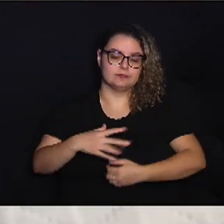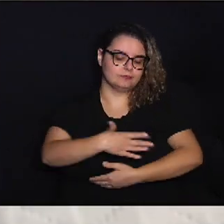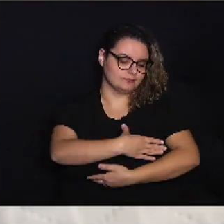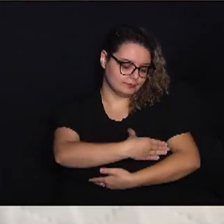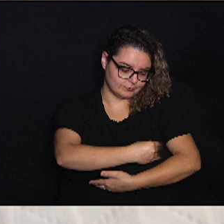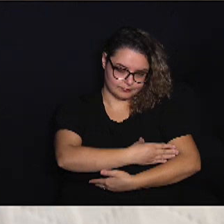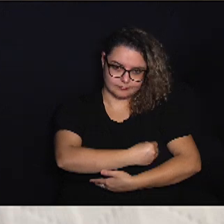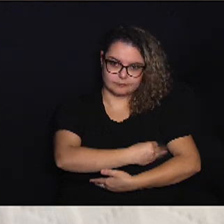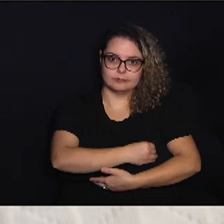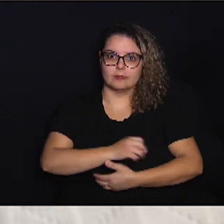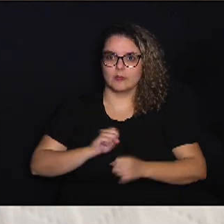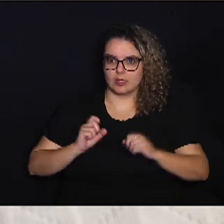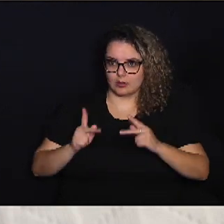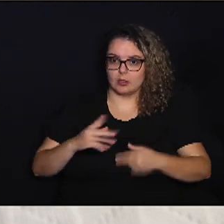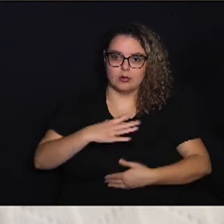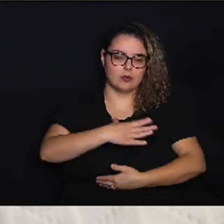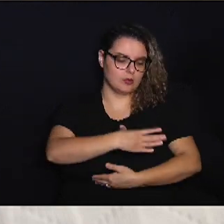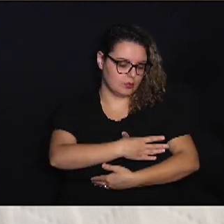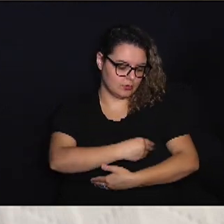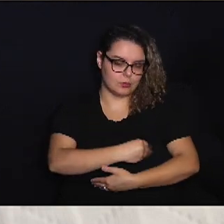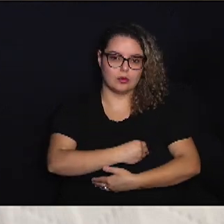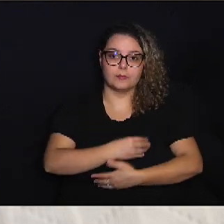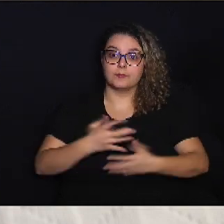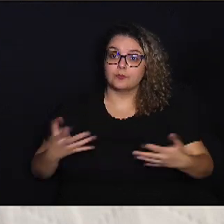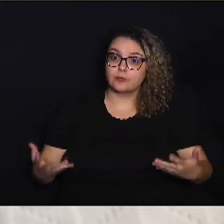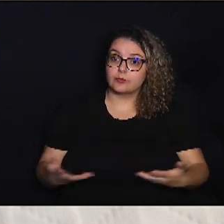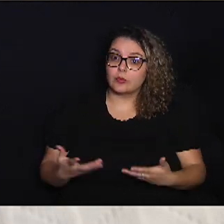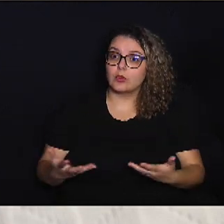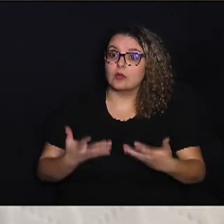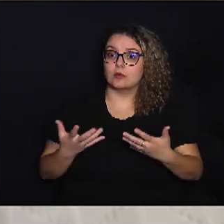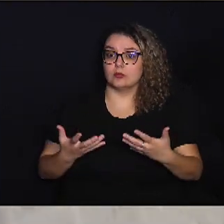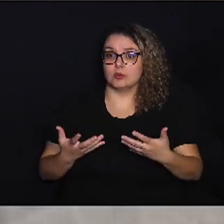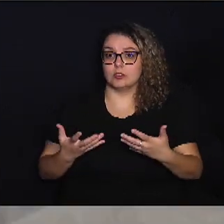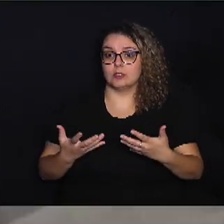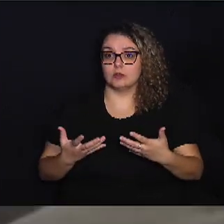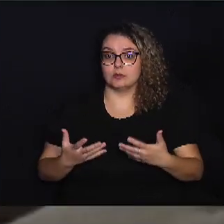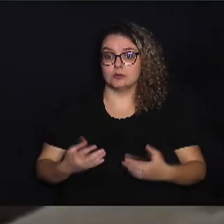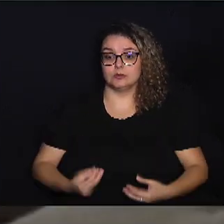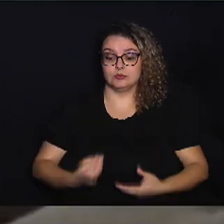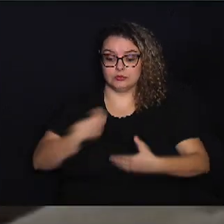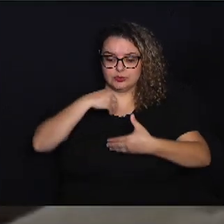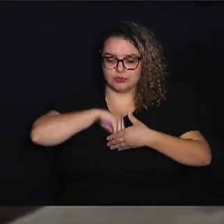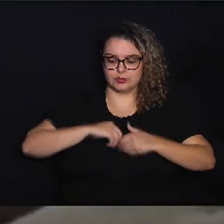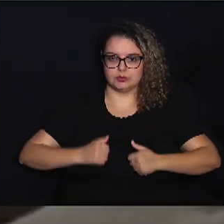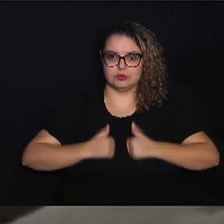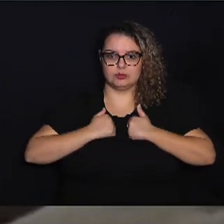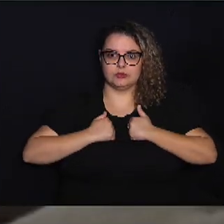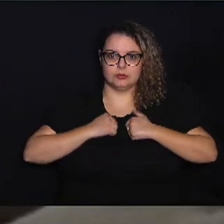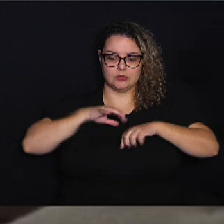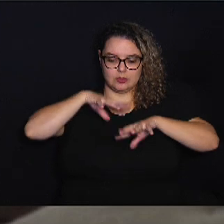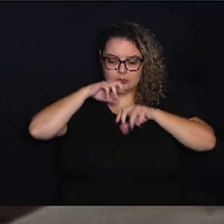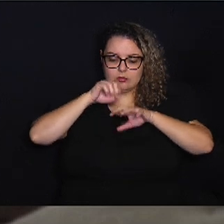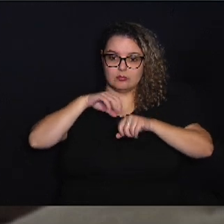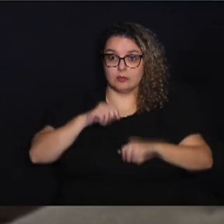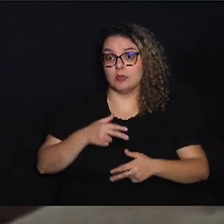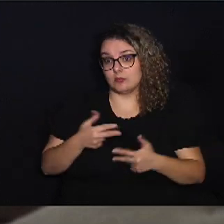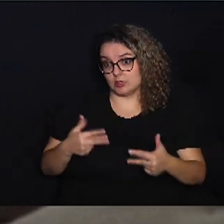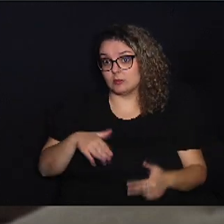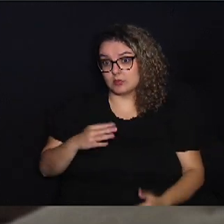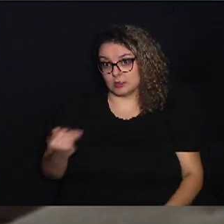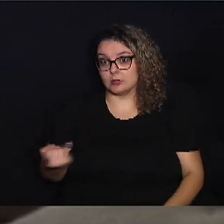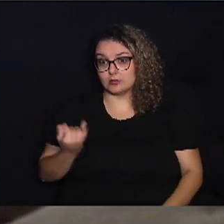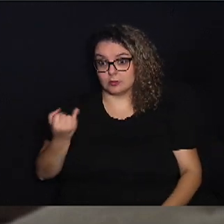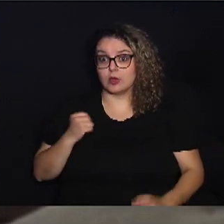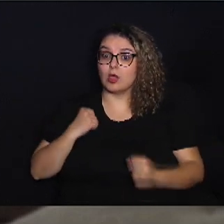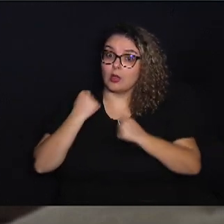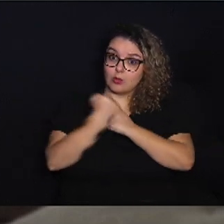materno, tá? O aleitamento materno promove a deposição de anticorpos na via aérea, que é uma das coisas mais importantes para